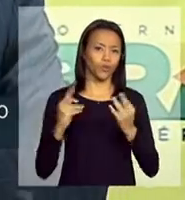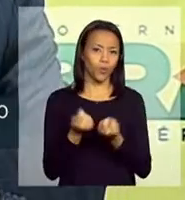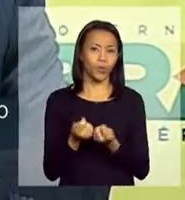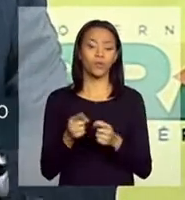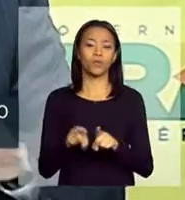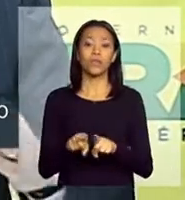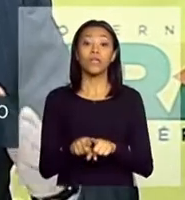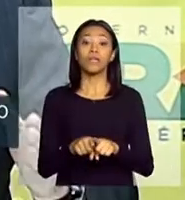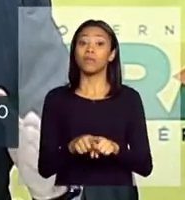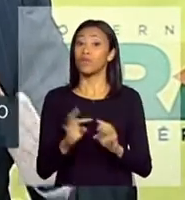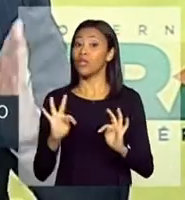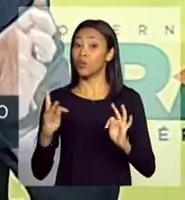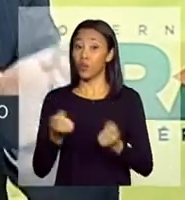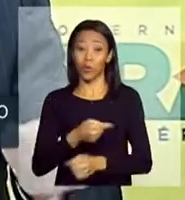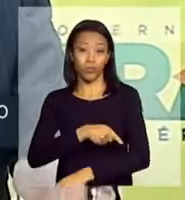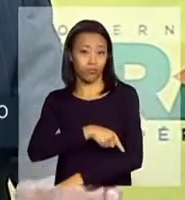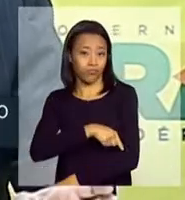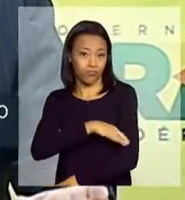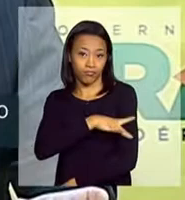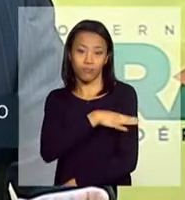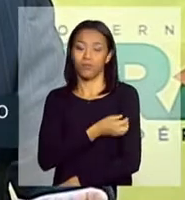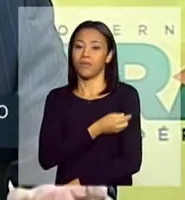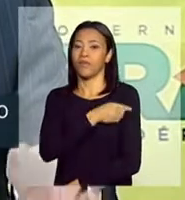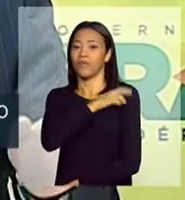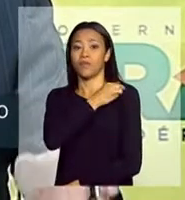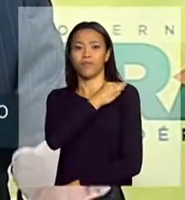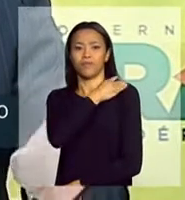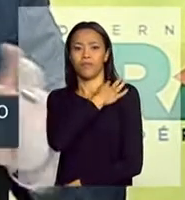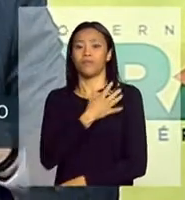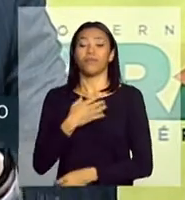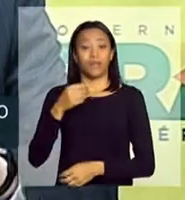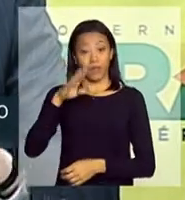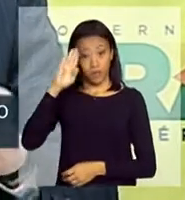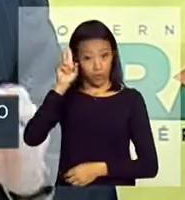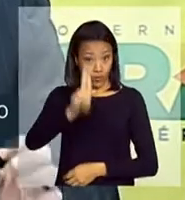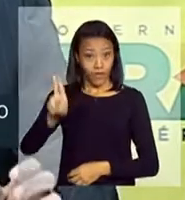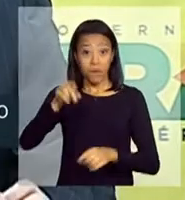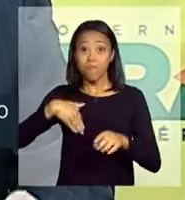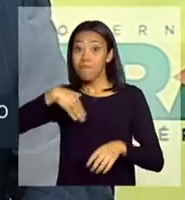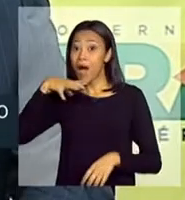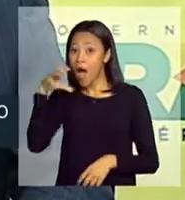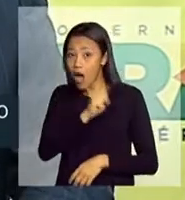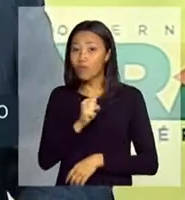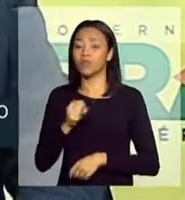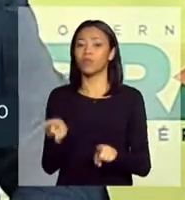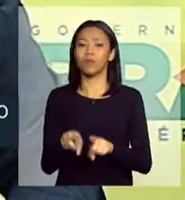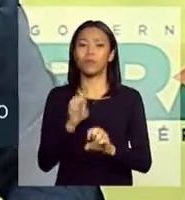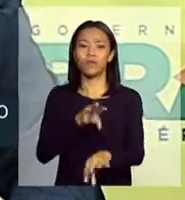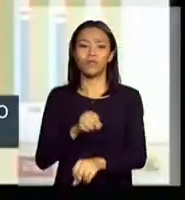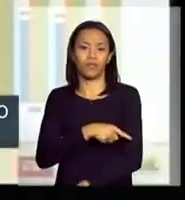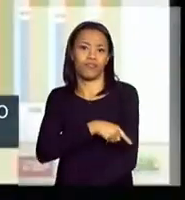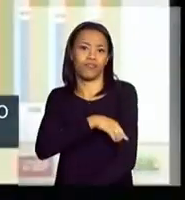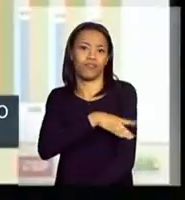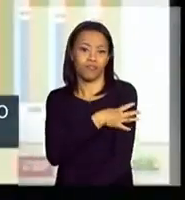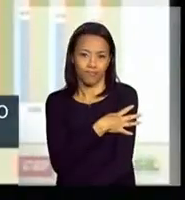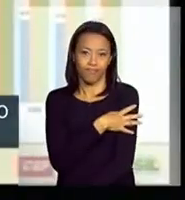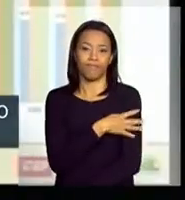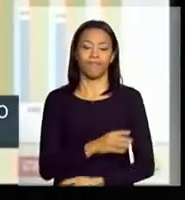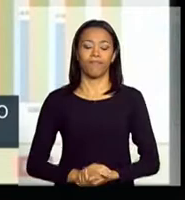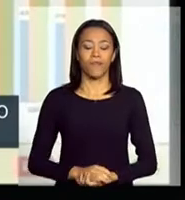crescendo em quase todos os níveis fundamentalmente na Educação Básica mais rapidamente na educação superior moro próximo